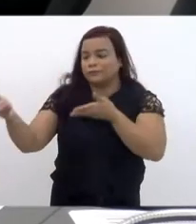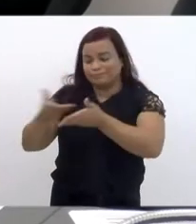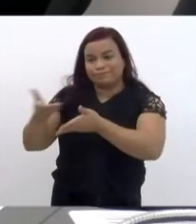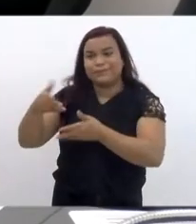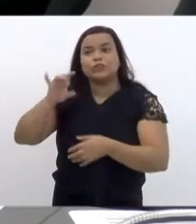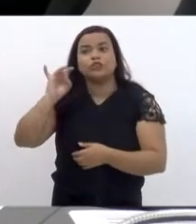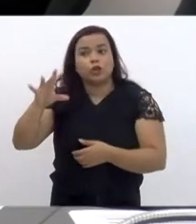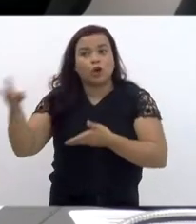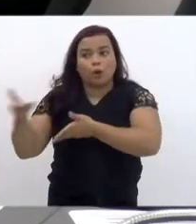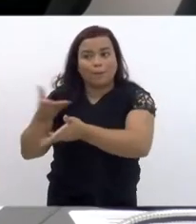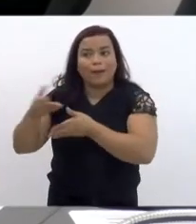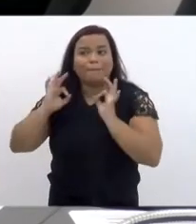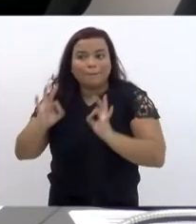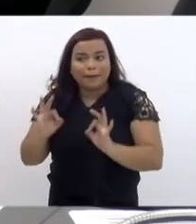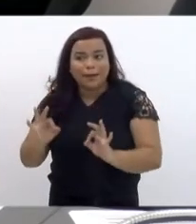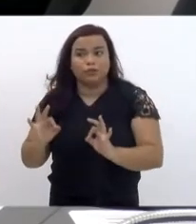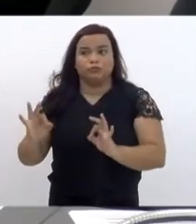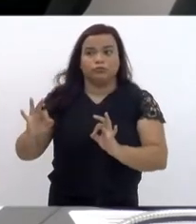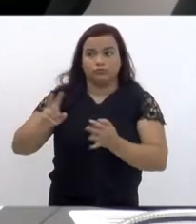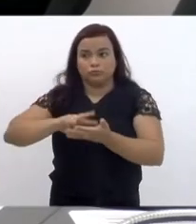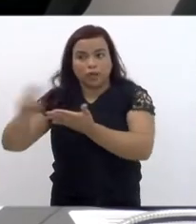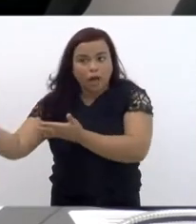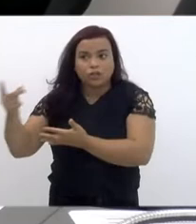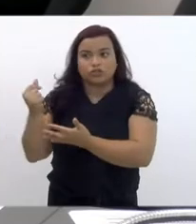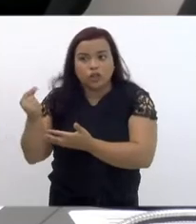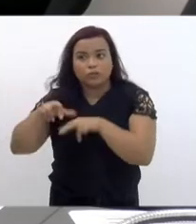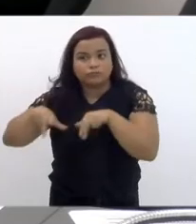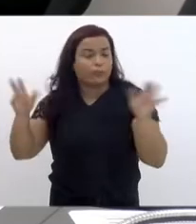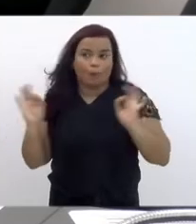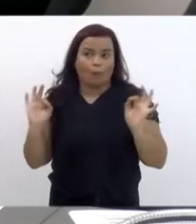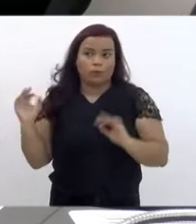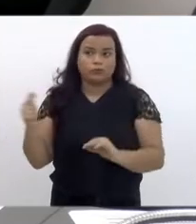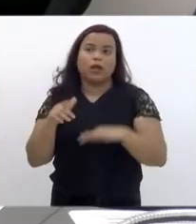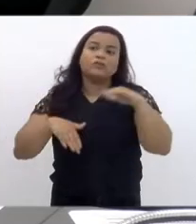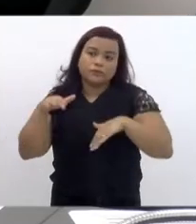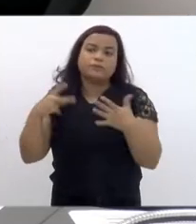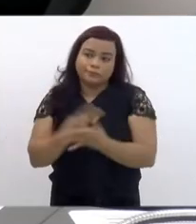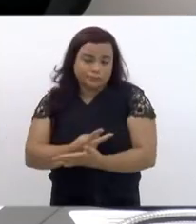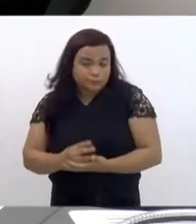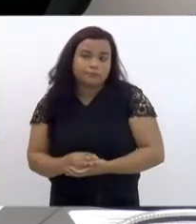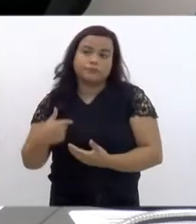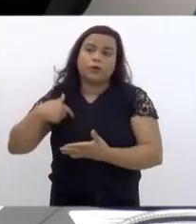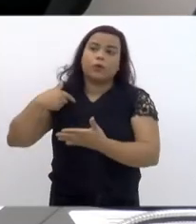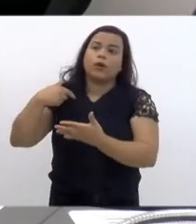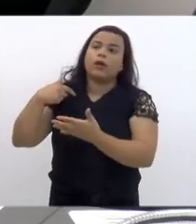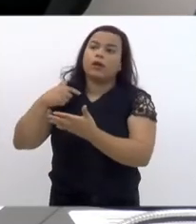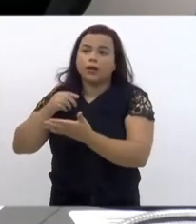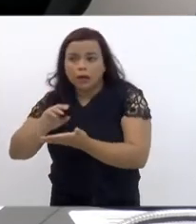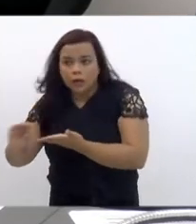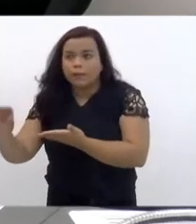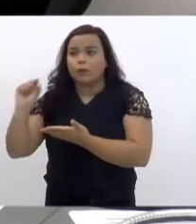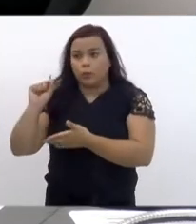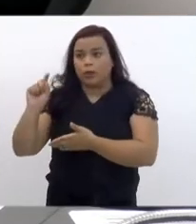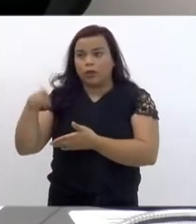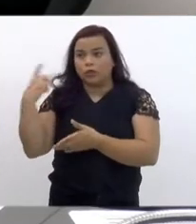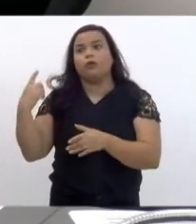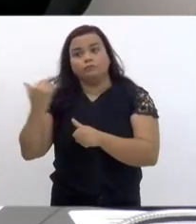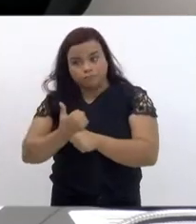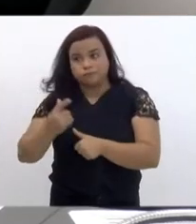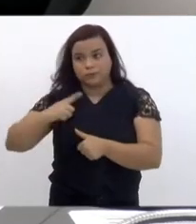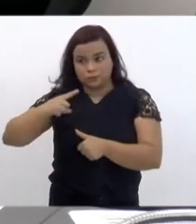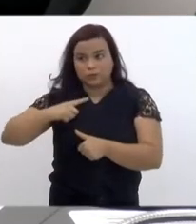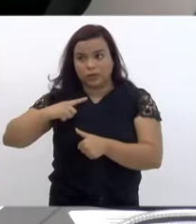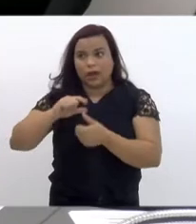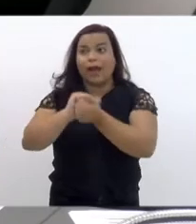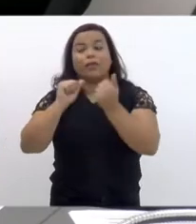da cooperação e não envolve transferência de recursos. Aí faço um encaminhamento aqui, presidente, da gente fazer, então, um substitutivo, adequando o